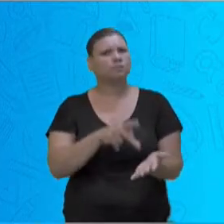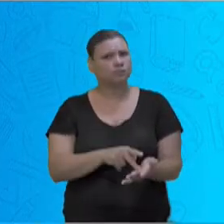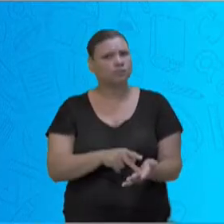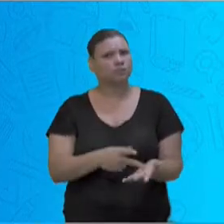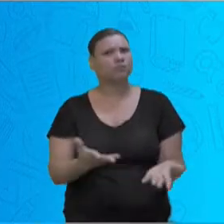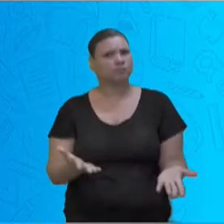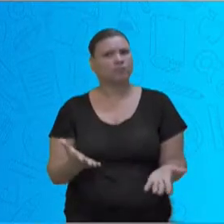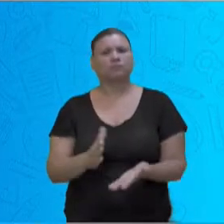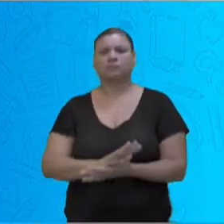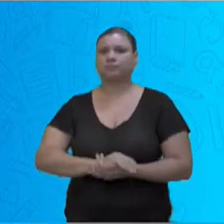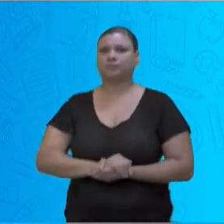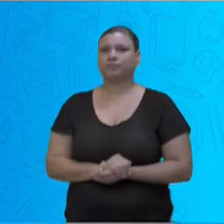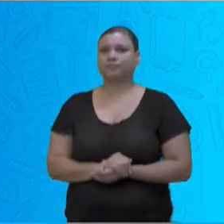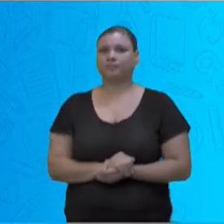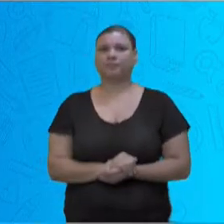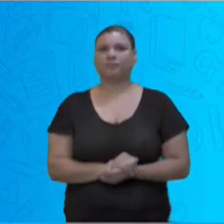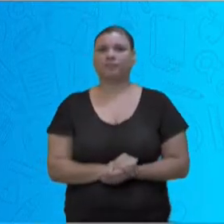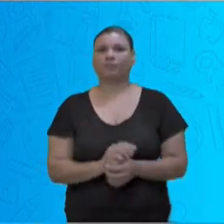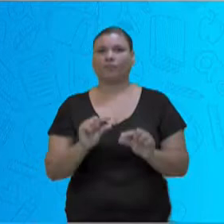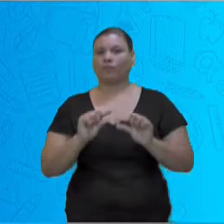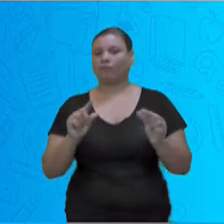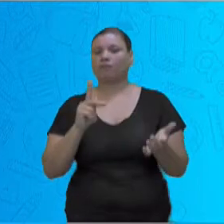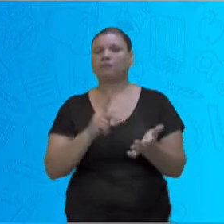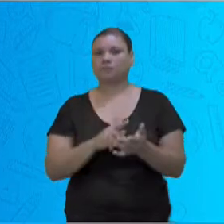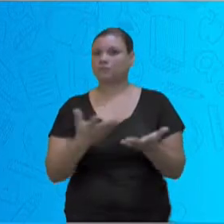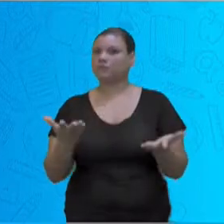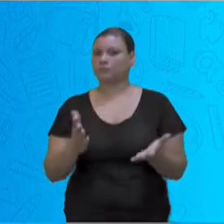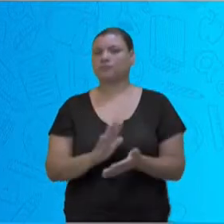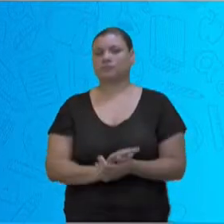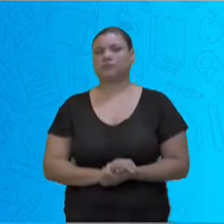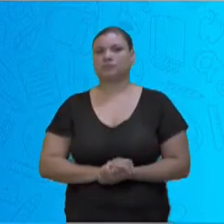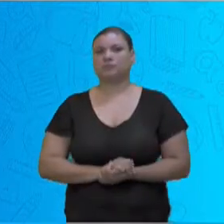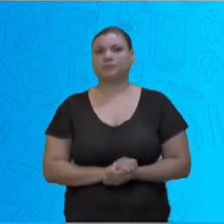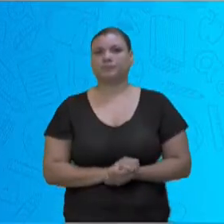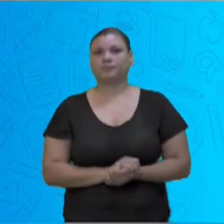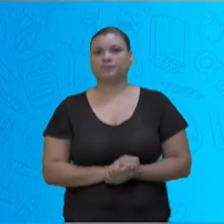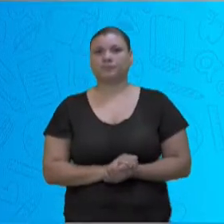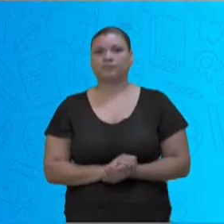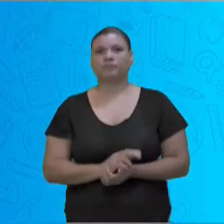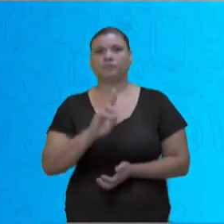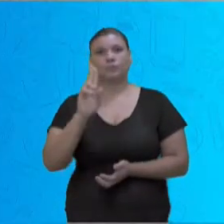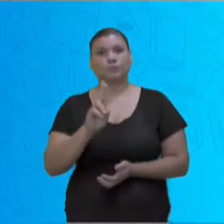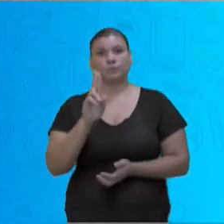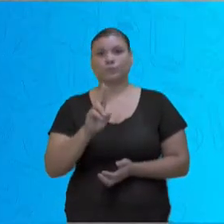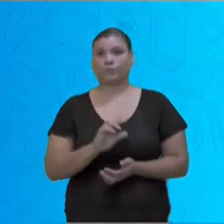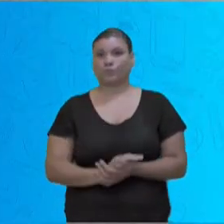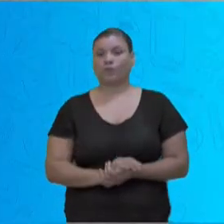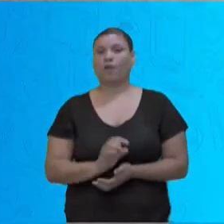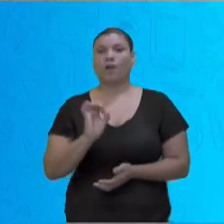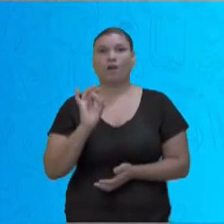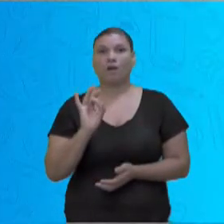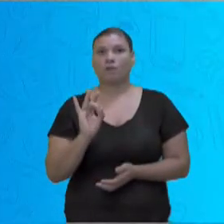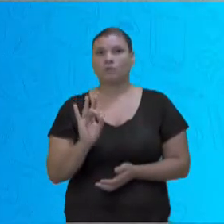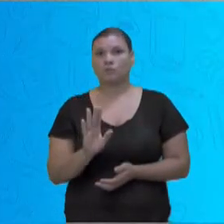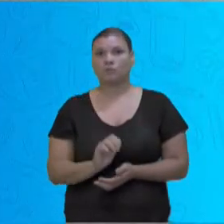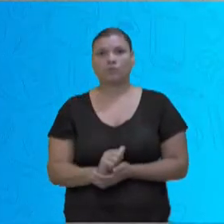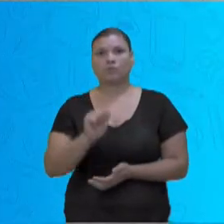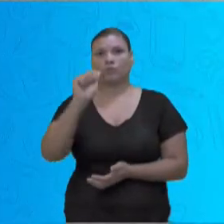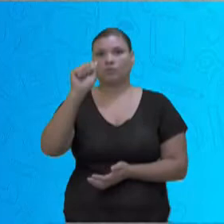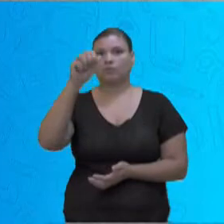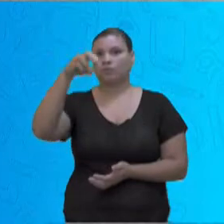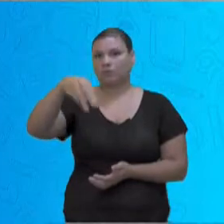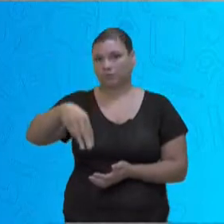am teacher e o I am Brazil é um só. Nós usamos um pronome pessoal, I, com o